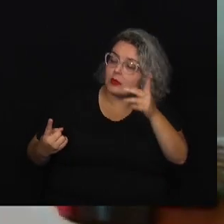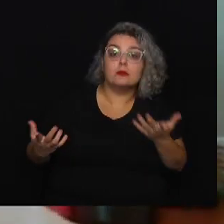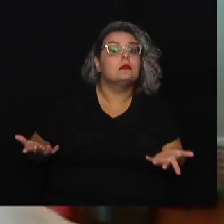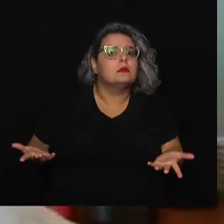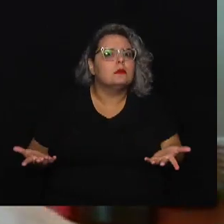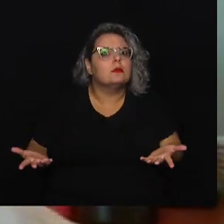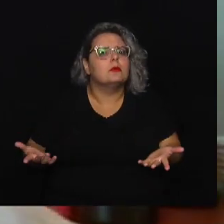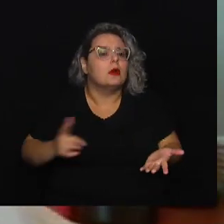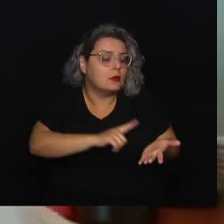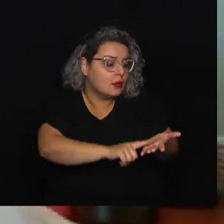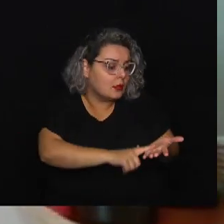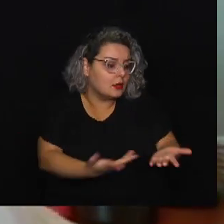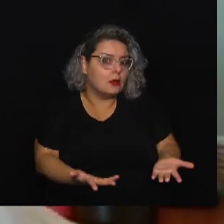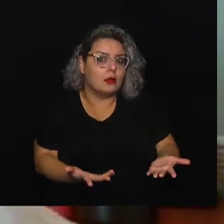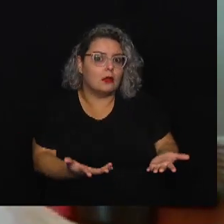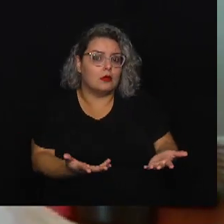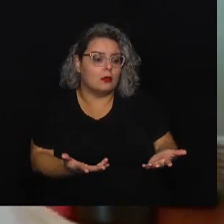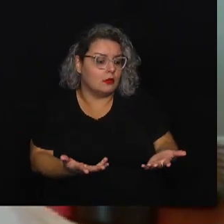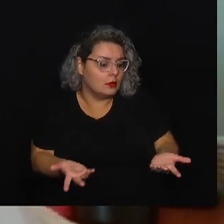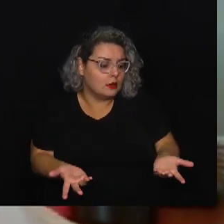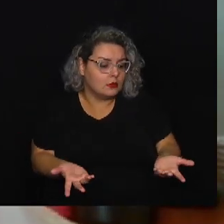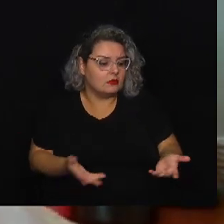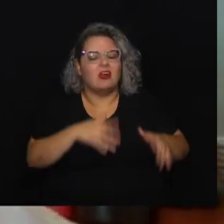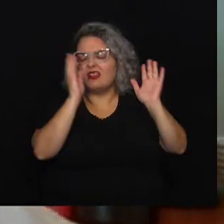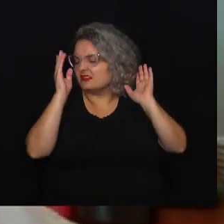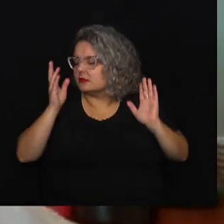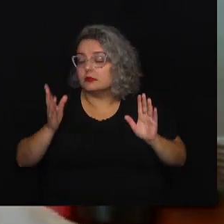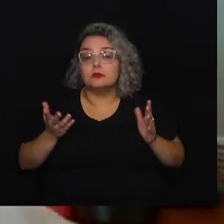o lugar que você senta para trabalhar.